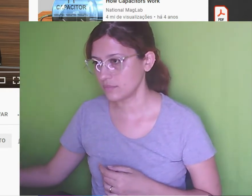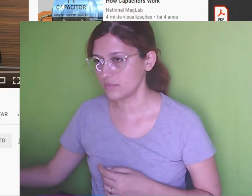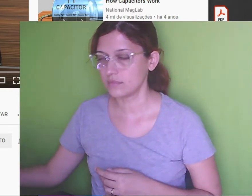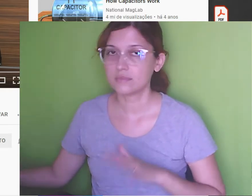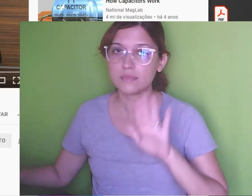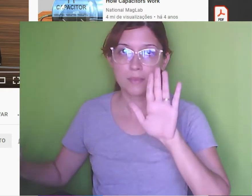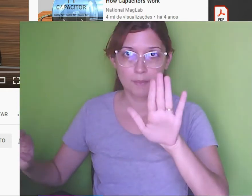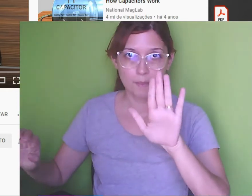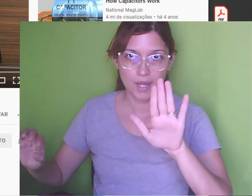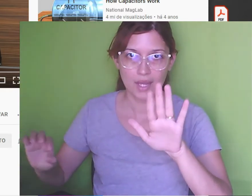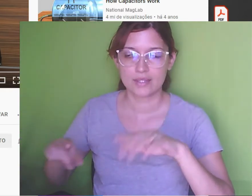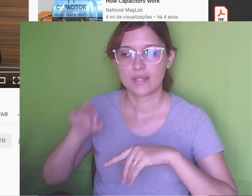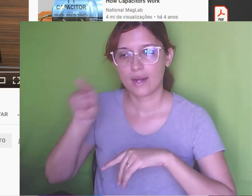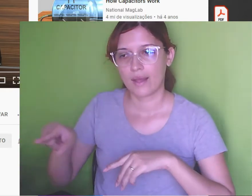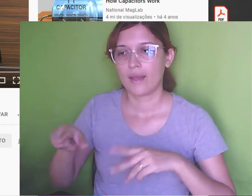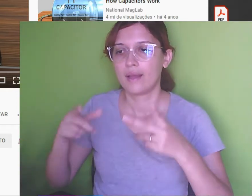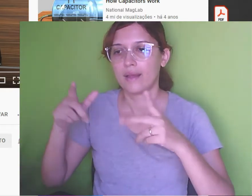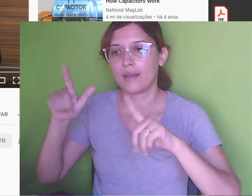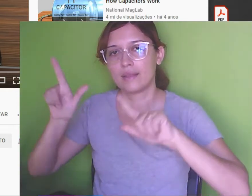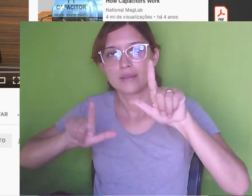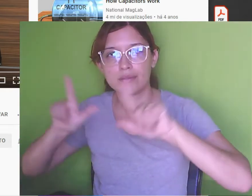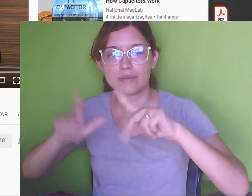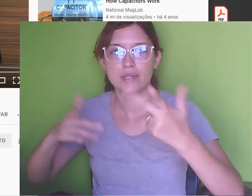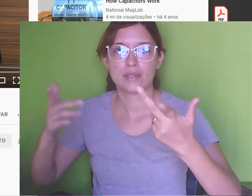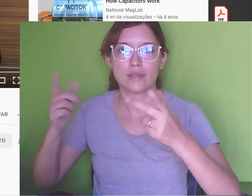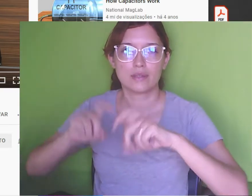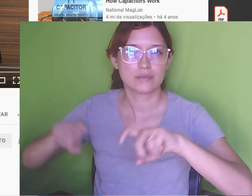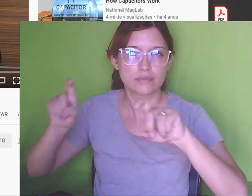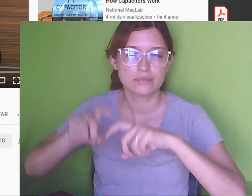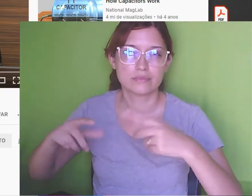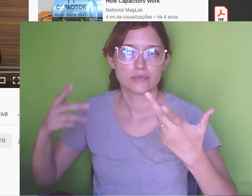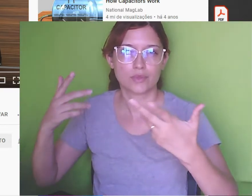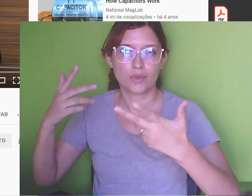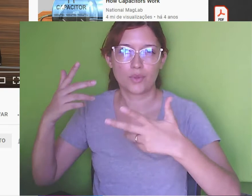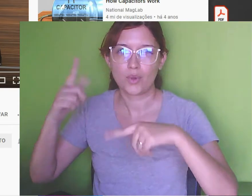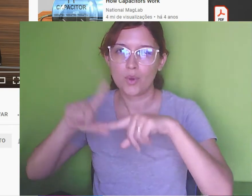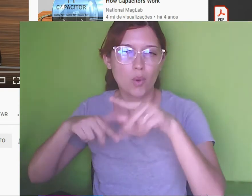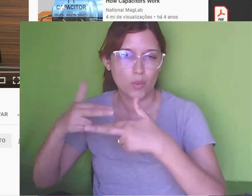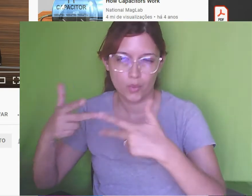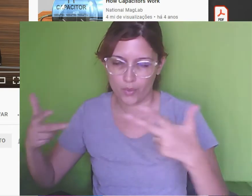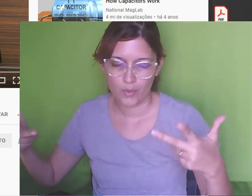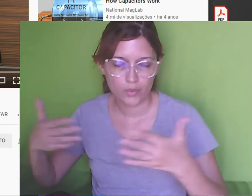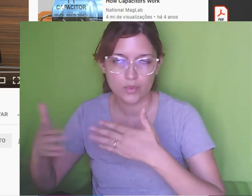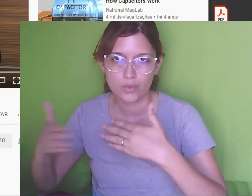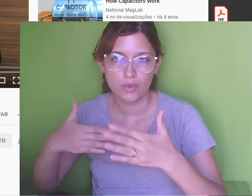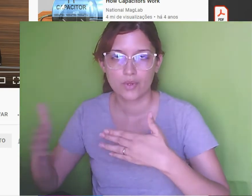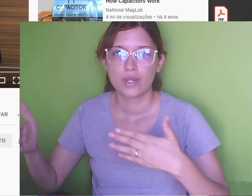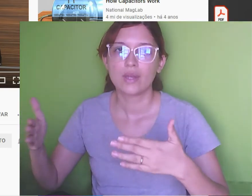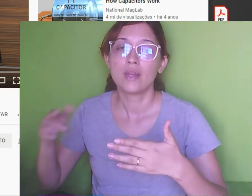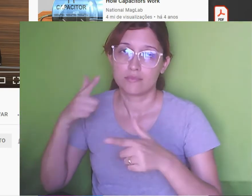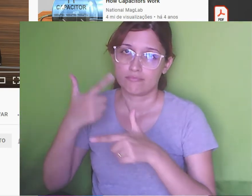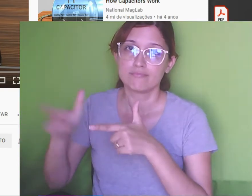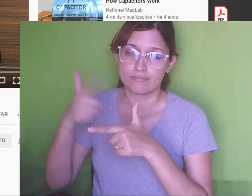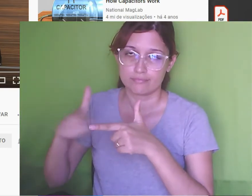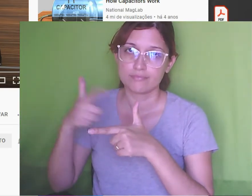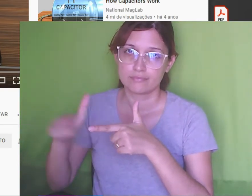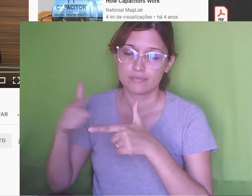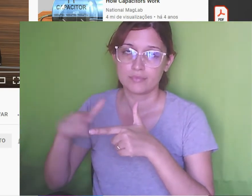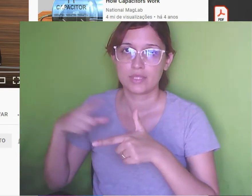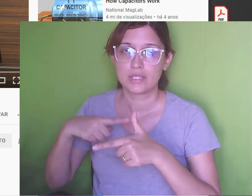Mas. O aparelho eletrônico iria danificar.